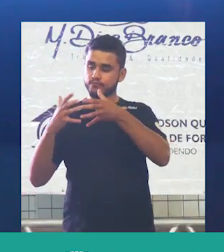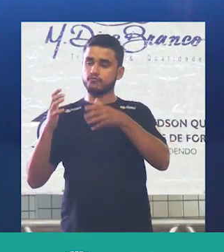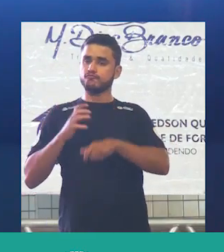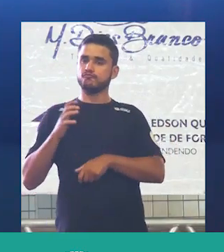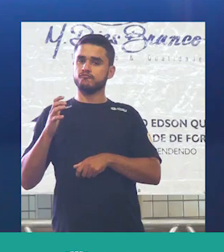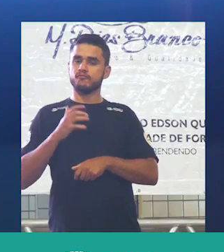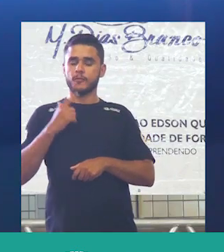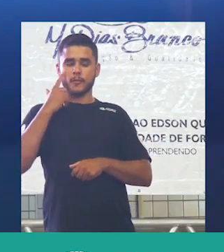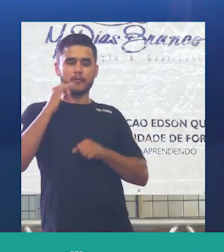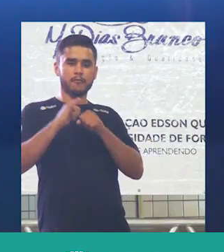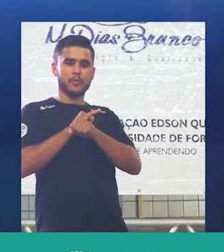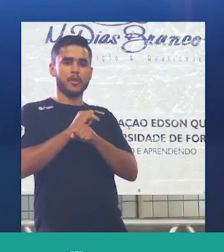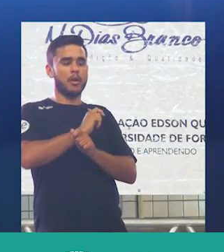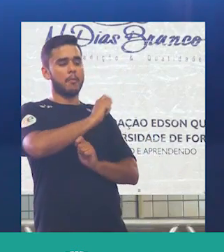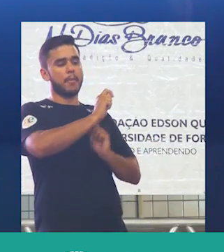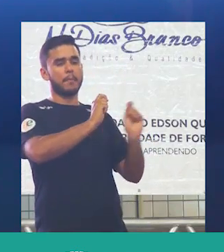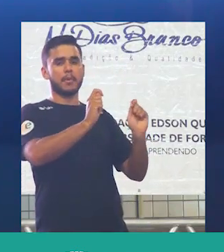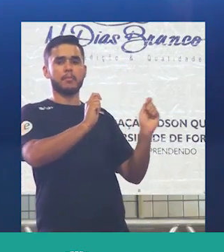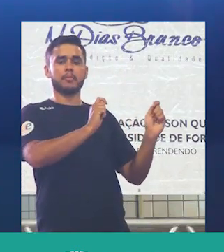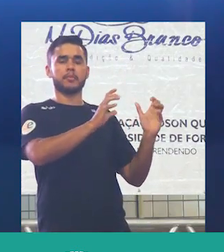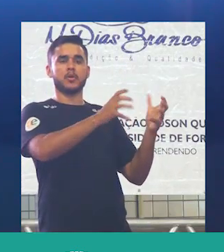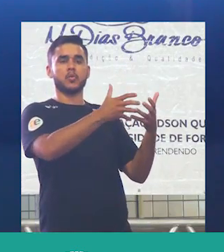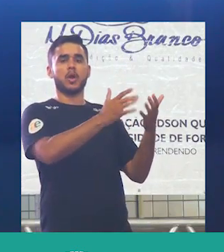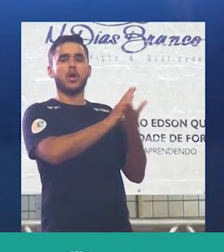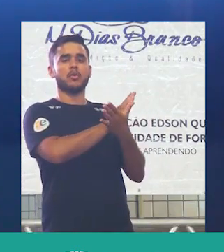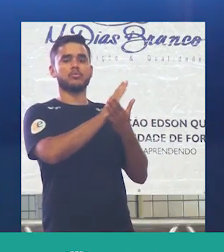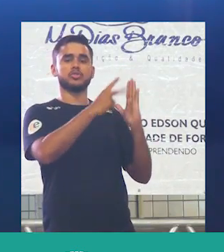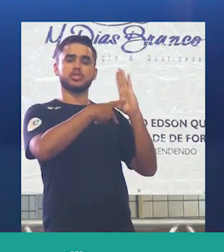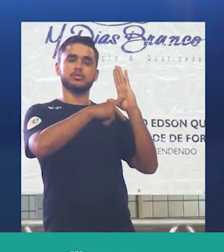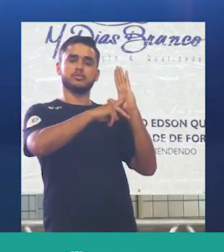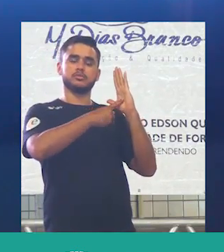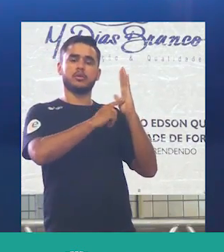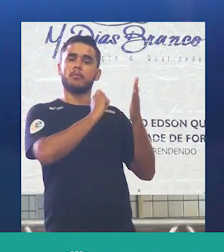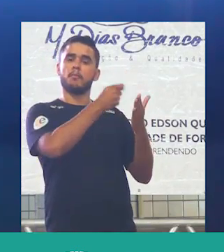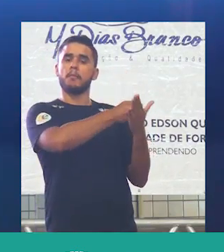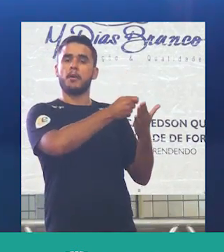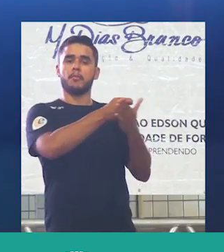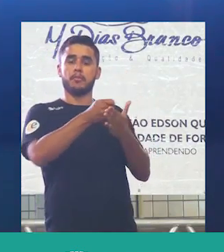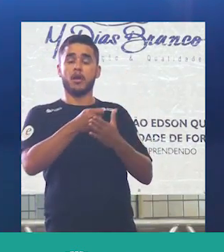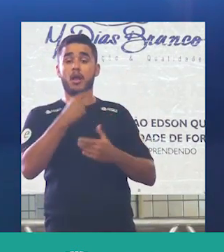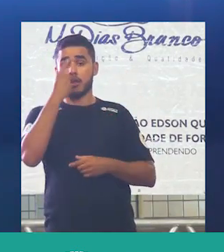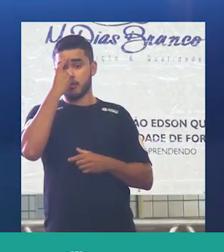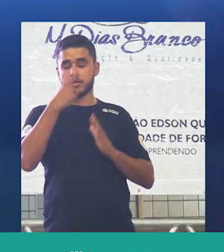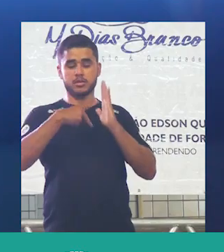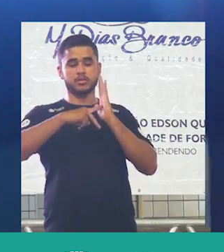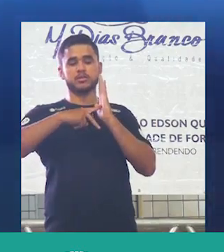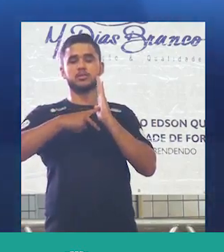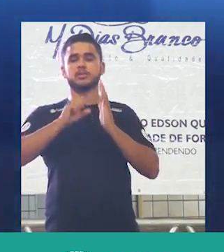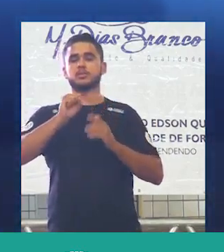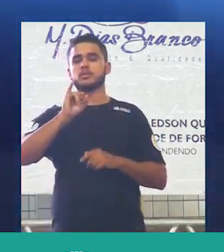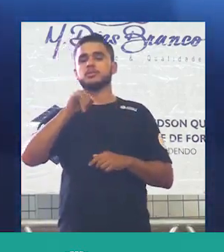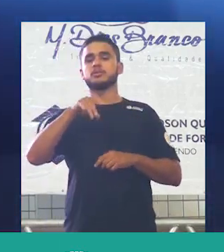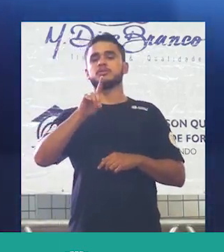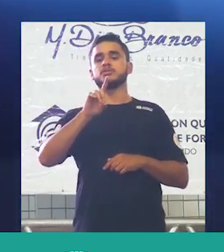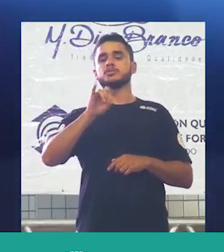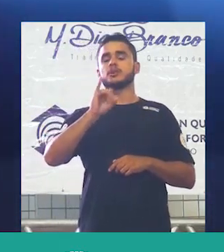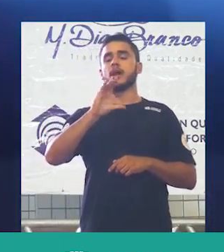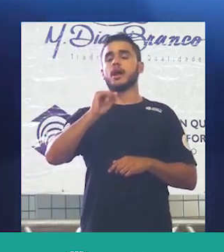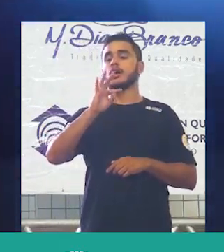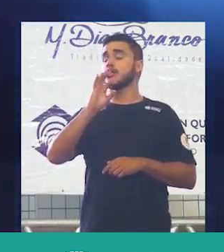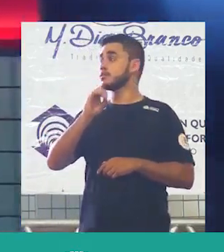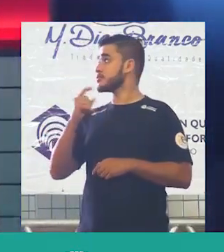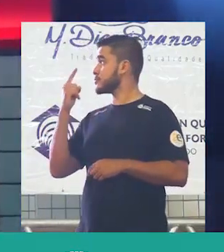dos panos, financiava alguns sindicatos. É o que a gente chama de sindicatos pelegos